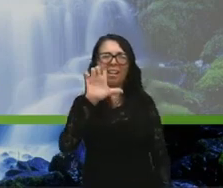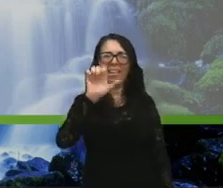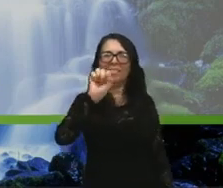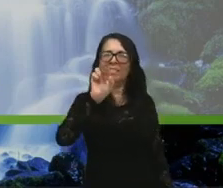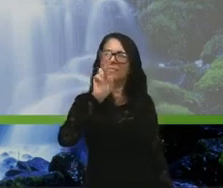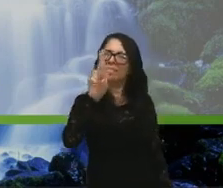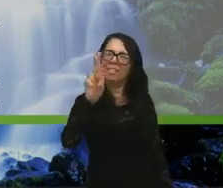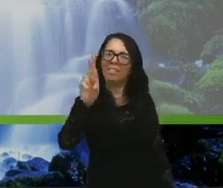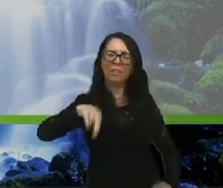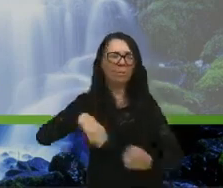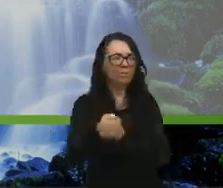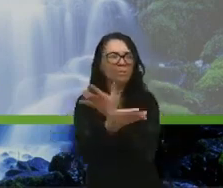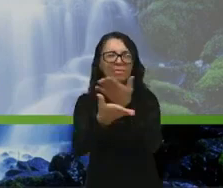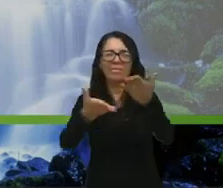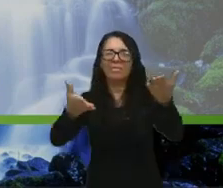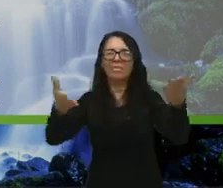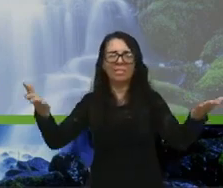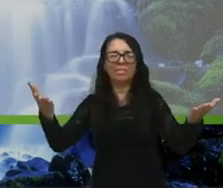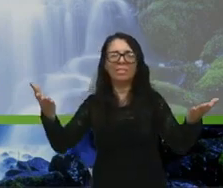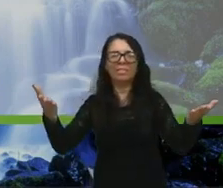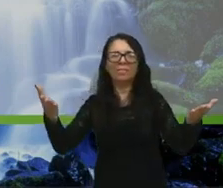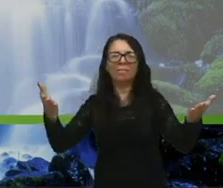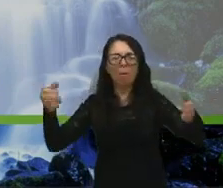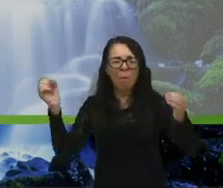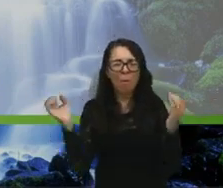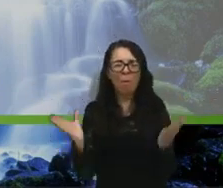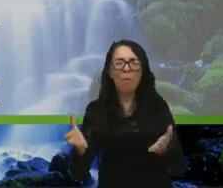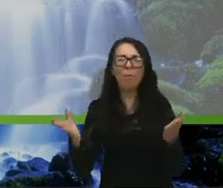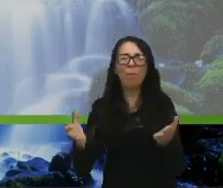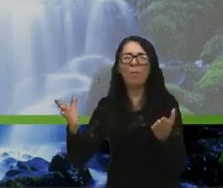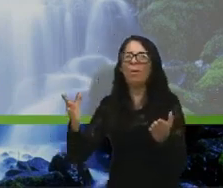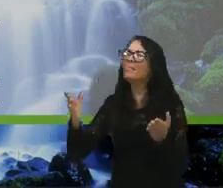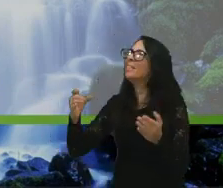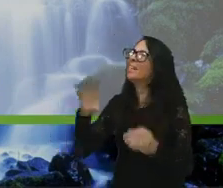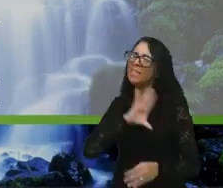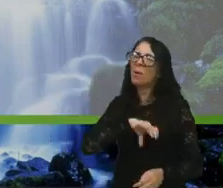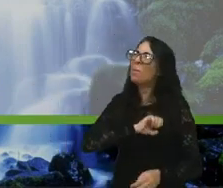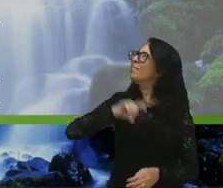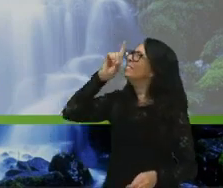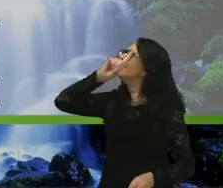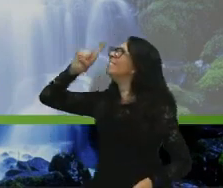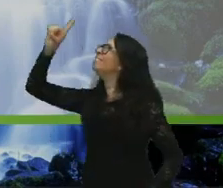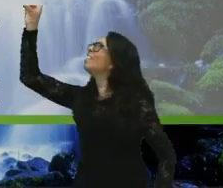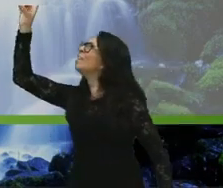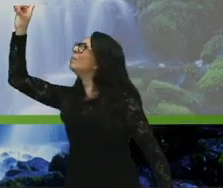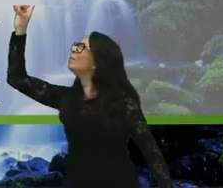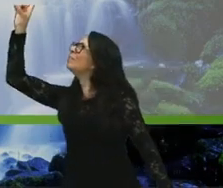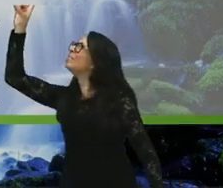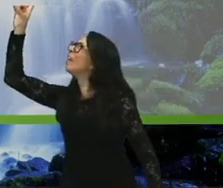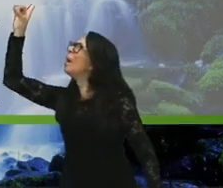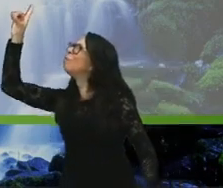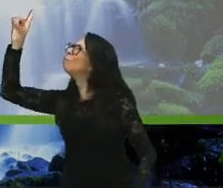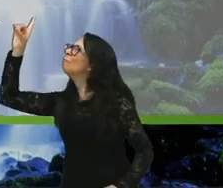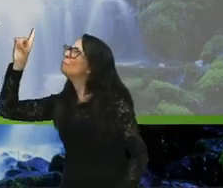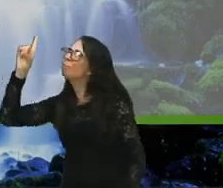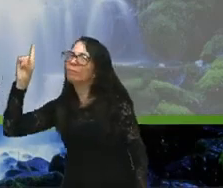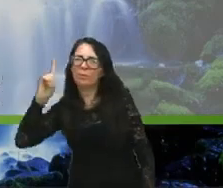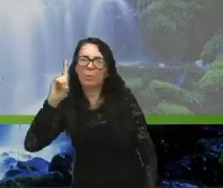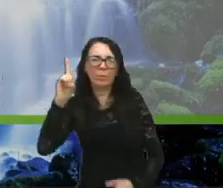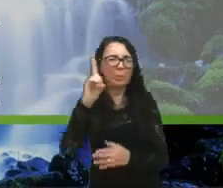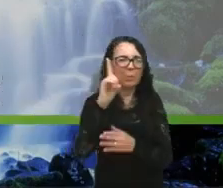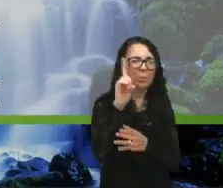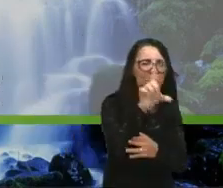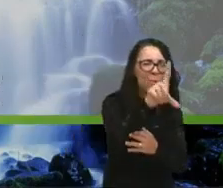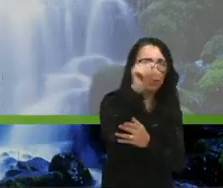E traga os corações para mais perto de ti, querido Deus, querido Deus. Por isso, queridos,